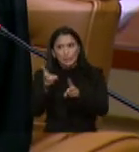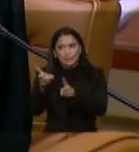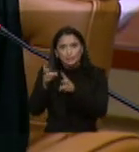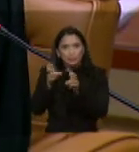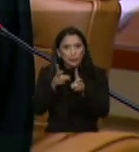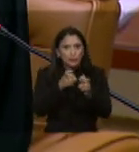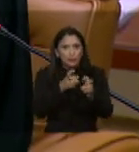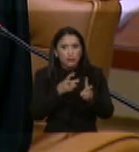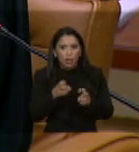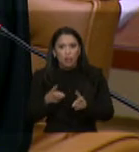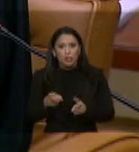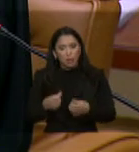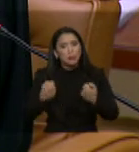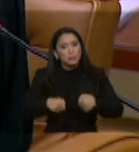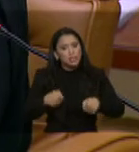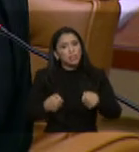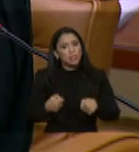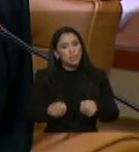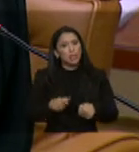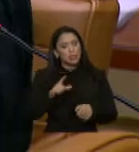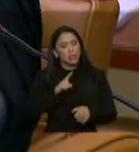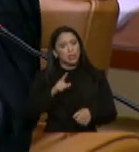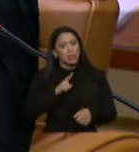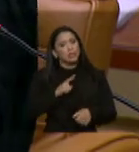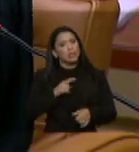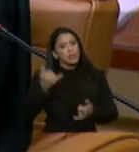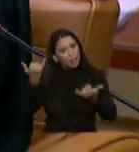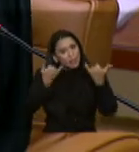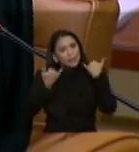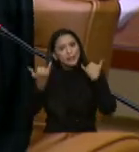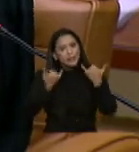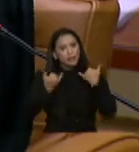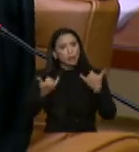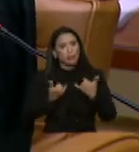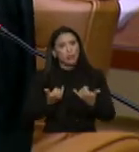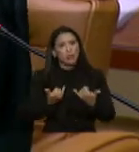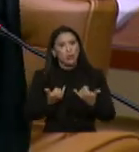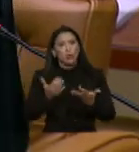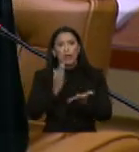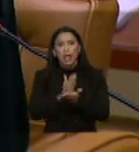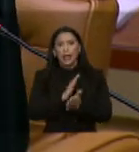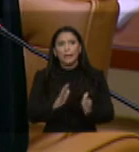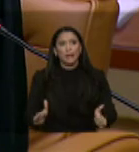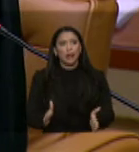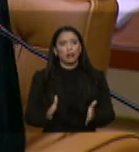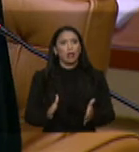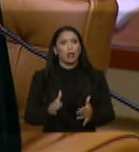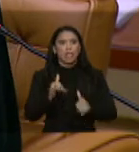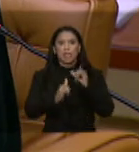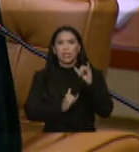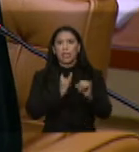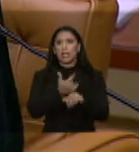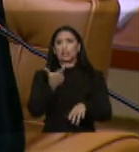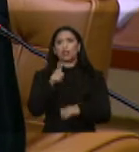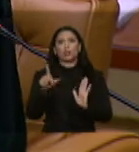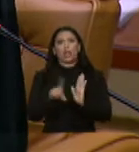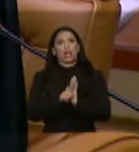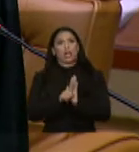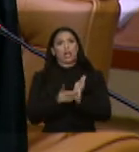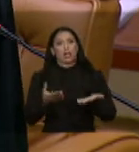necessidade de ter acesso para acabar com essa terra sem lei que durante muitos anos é foi